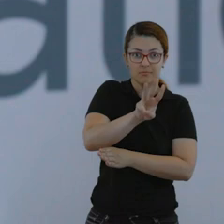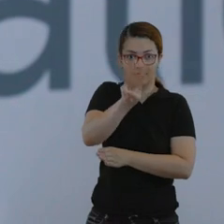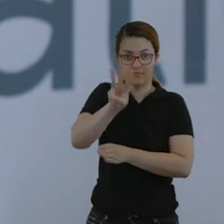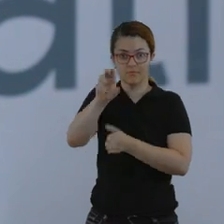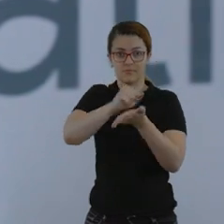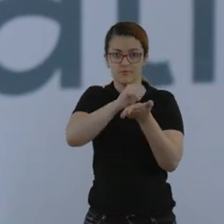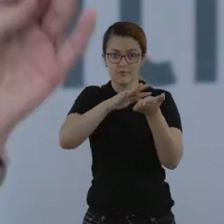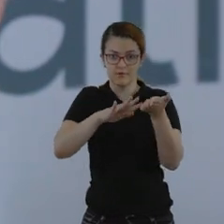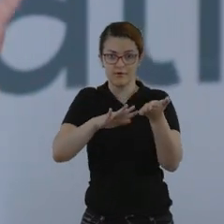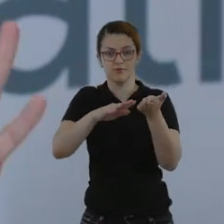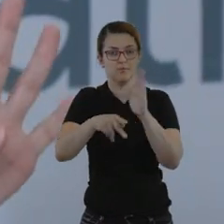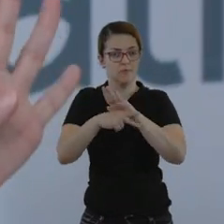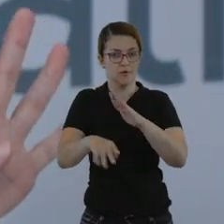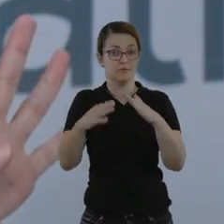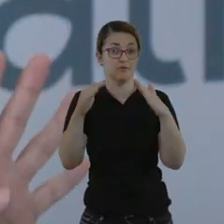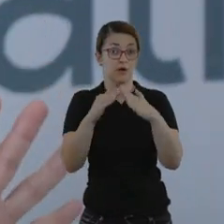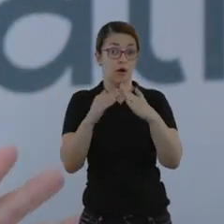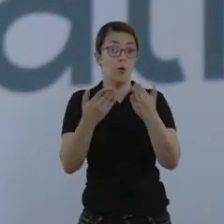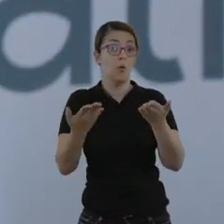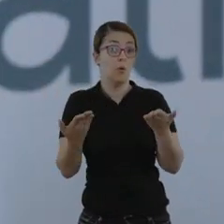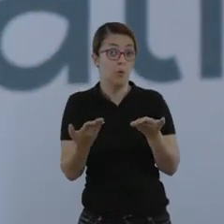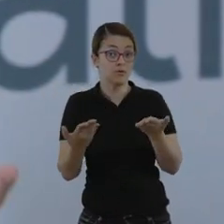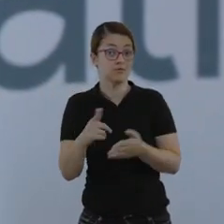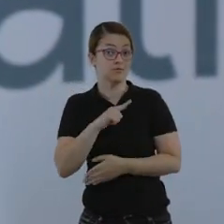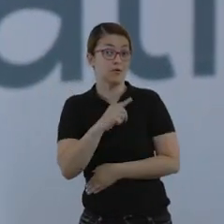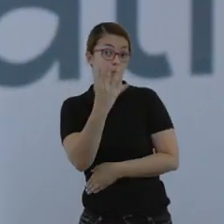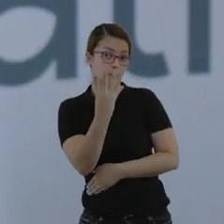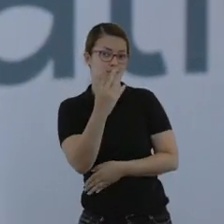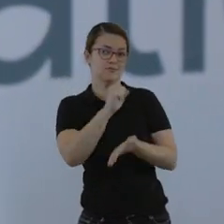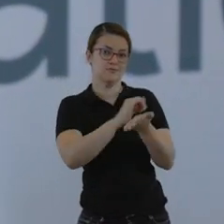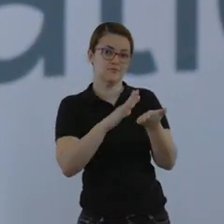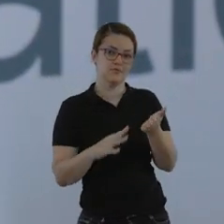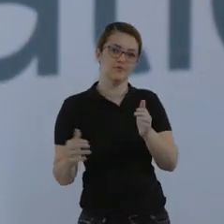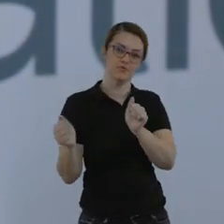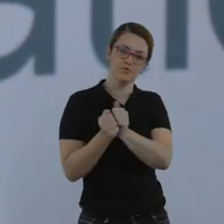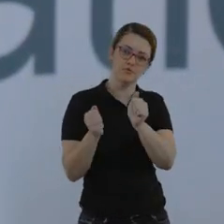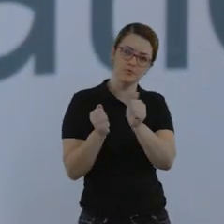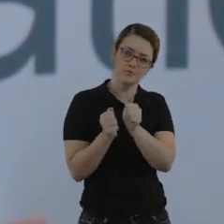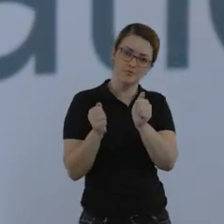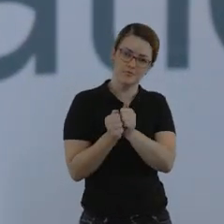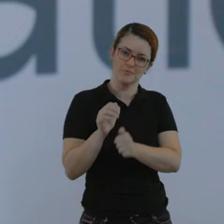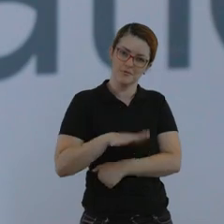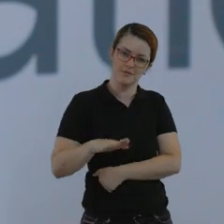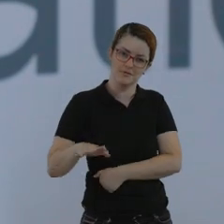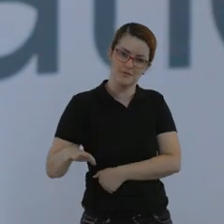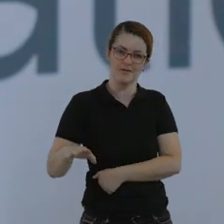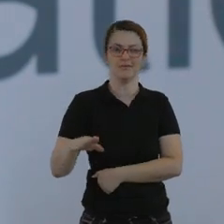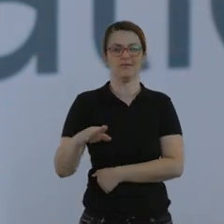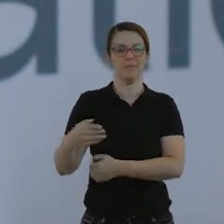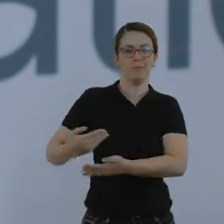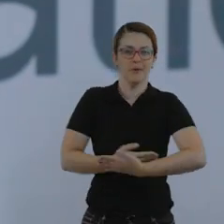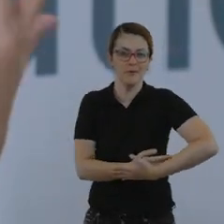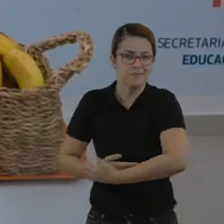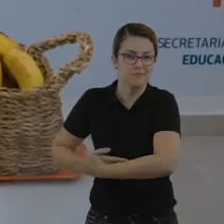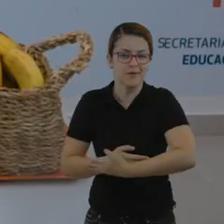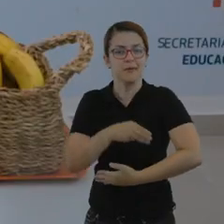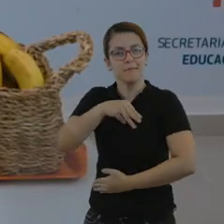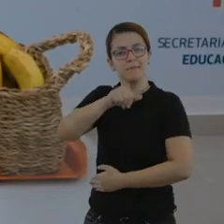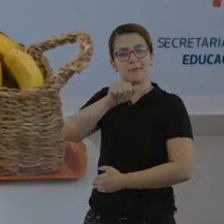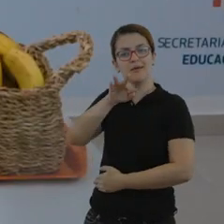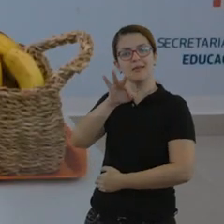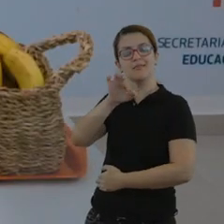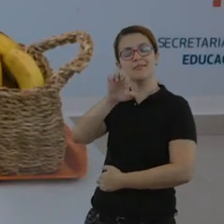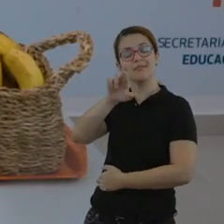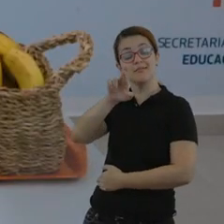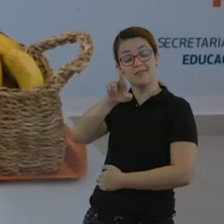Casa. Hoje eu trouxe mais 4 sugestões para vocês trabalharem com as crianças de berçário e maternal em casa. Então ainda pensando no que